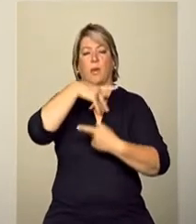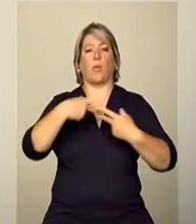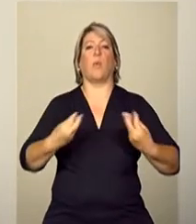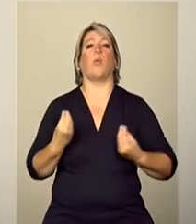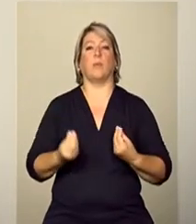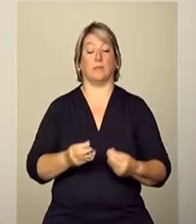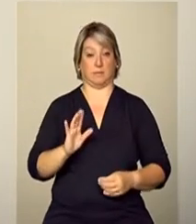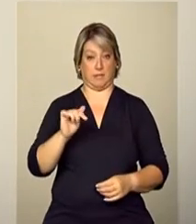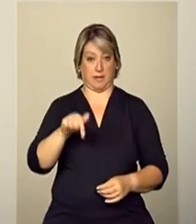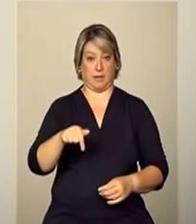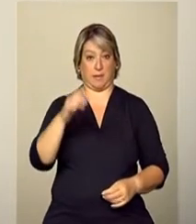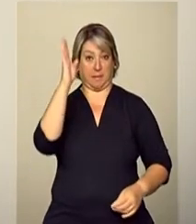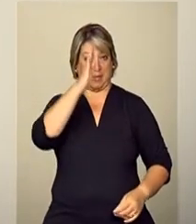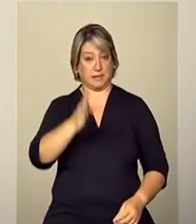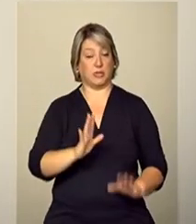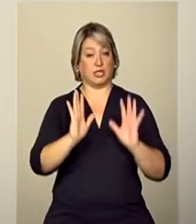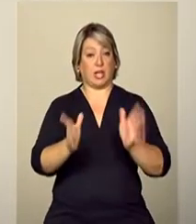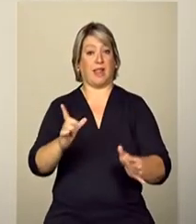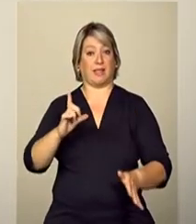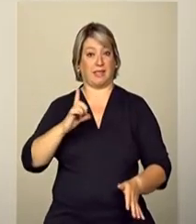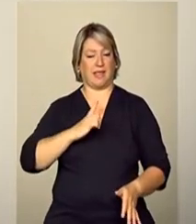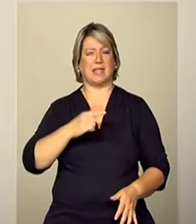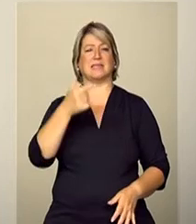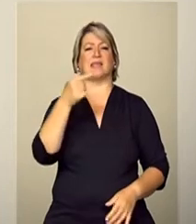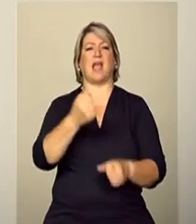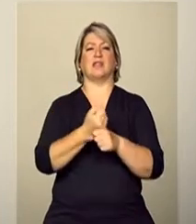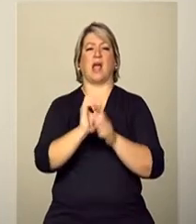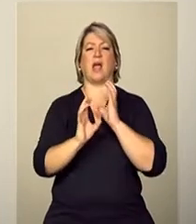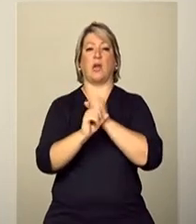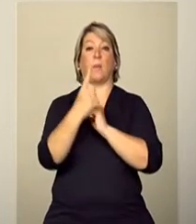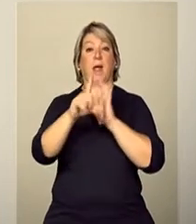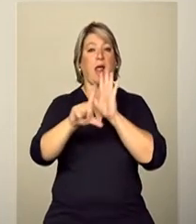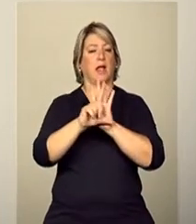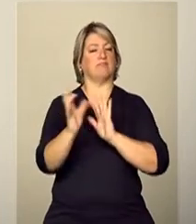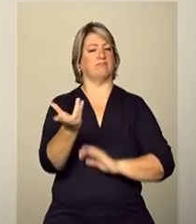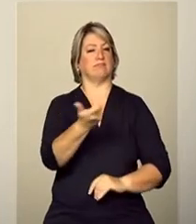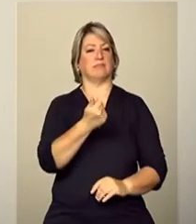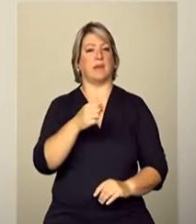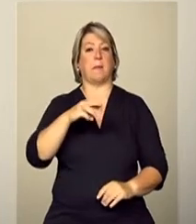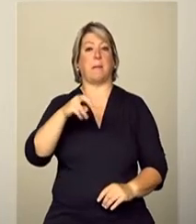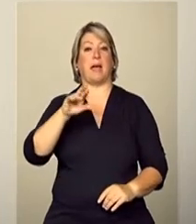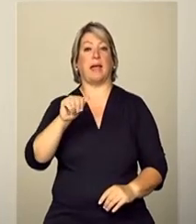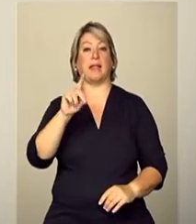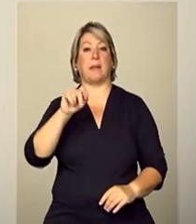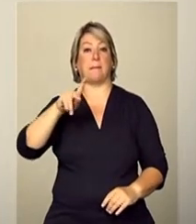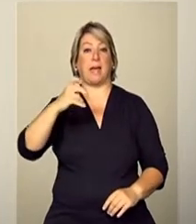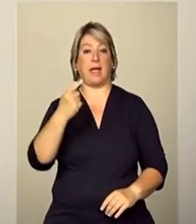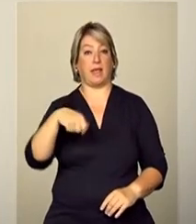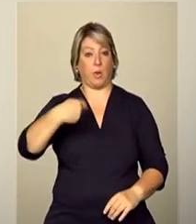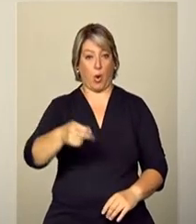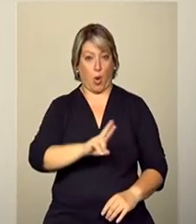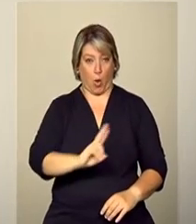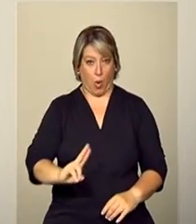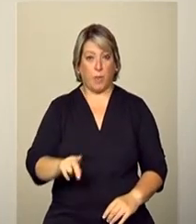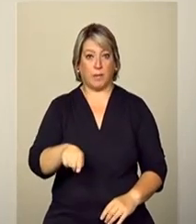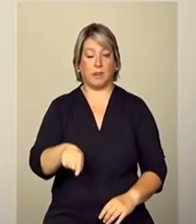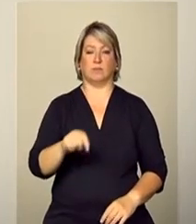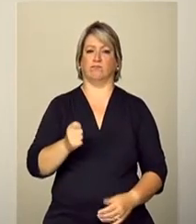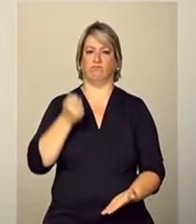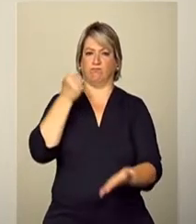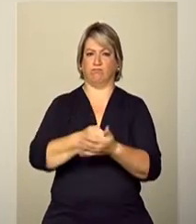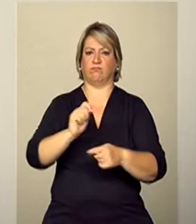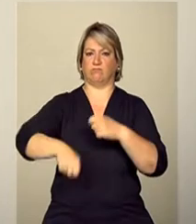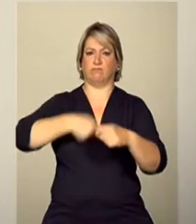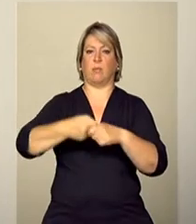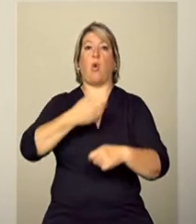já tem a 7 anos uma lei fantástica a Lei Maria da Penha é um instrumento poderoso para punir com Rigor